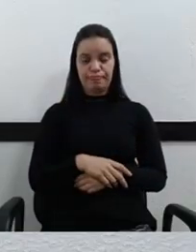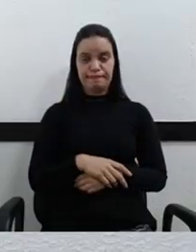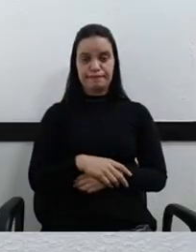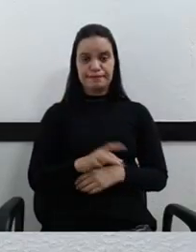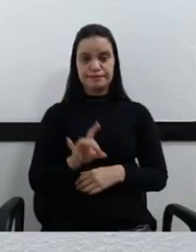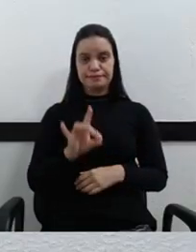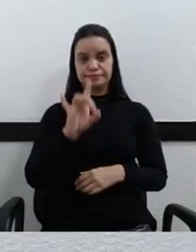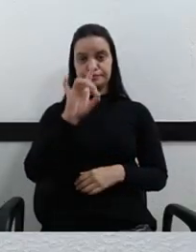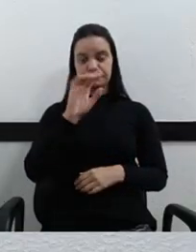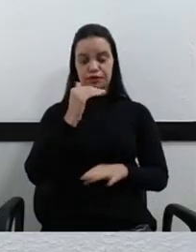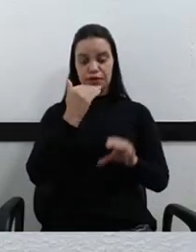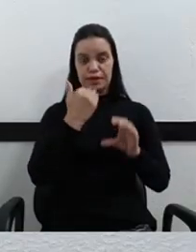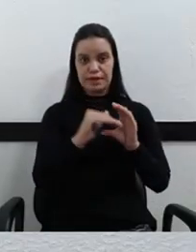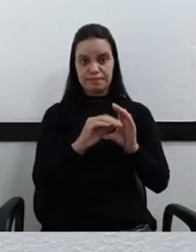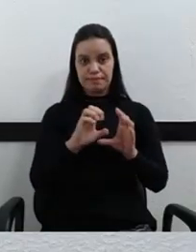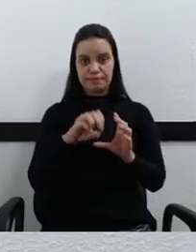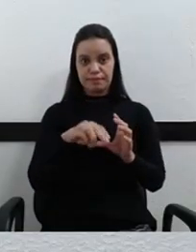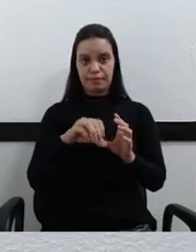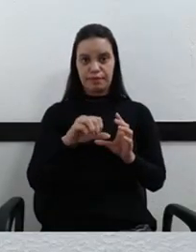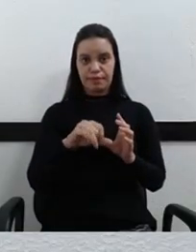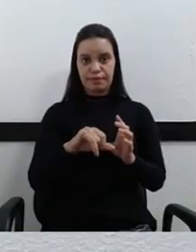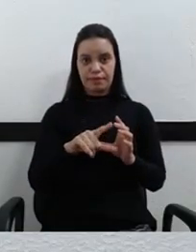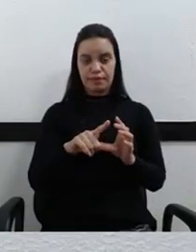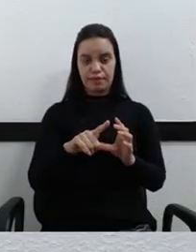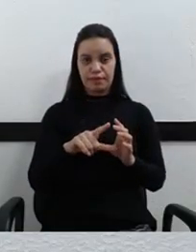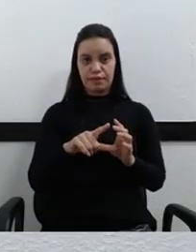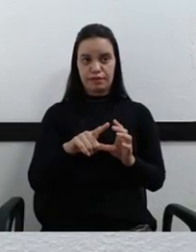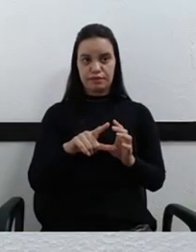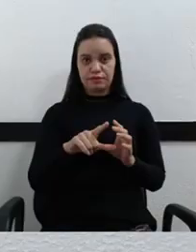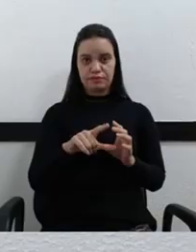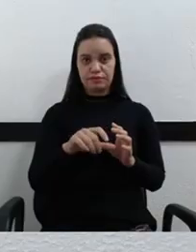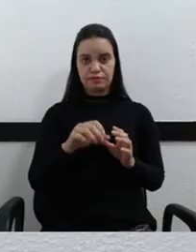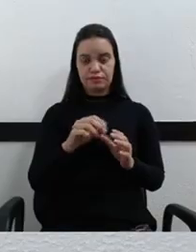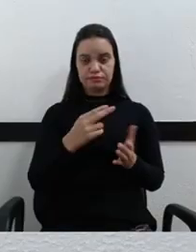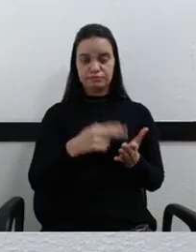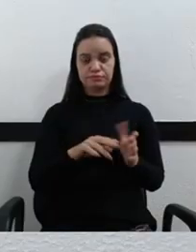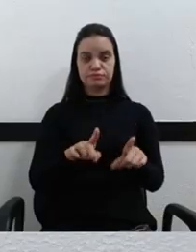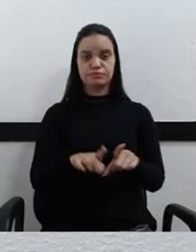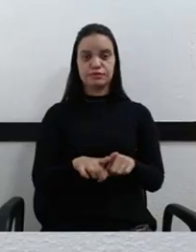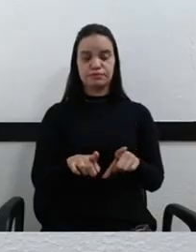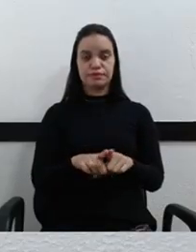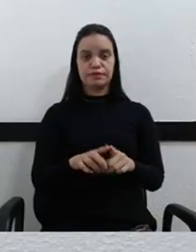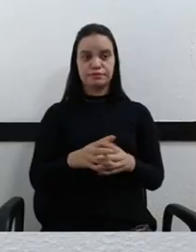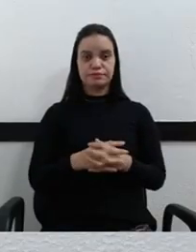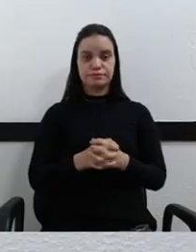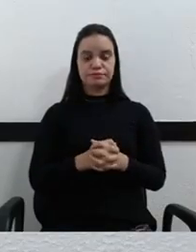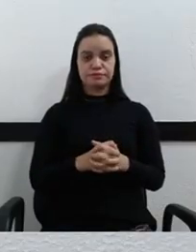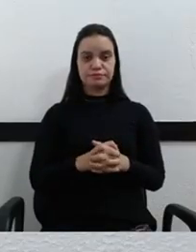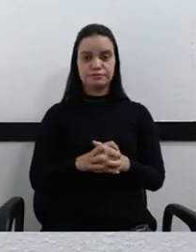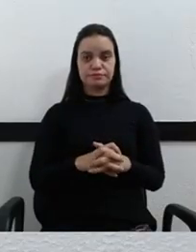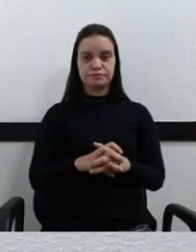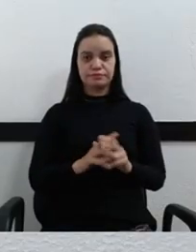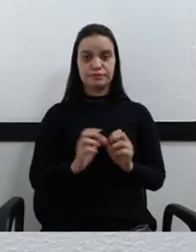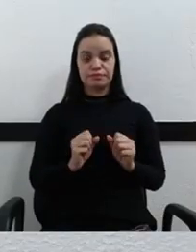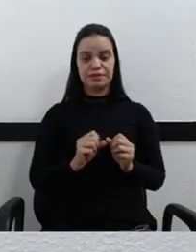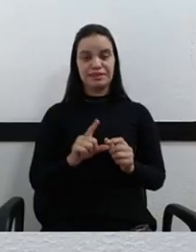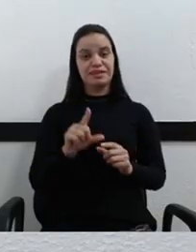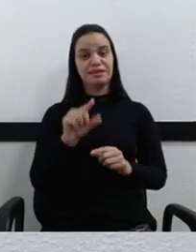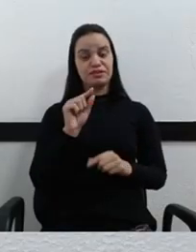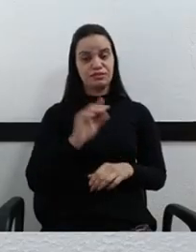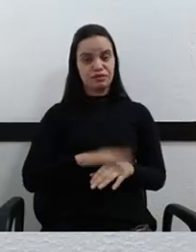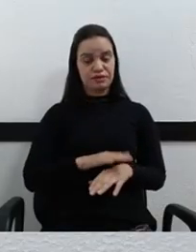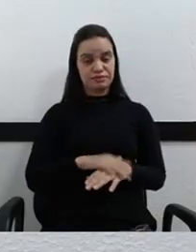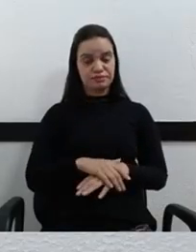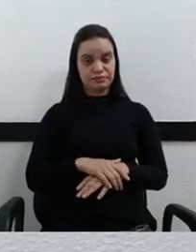preferencialmente por e-mail para a coordenação da unidade, a quem caberá a decisão.